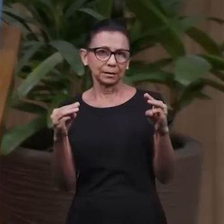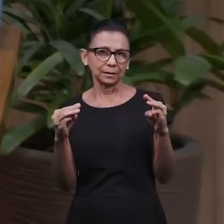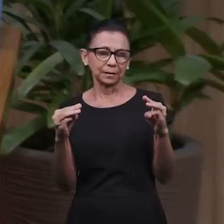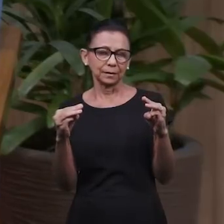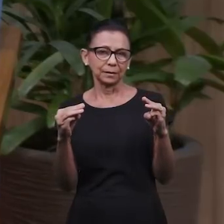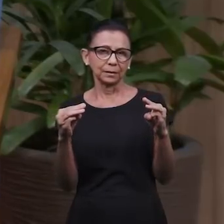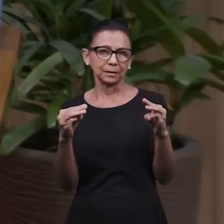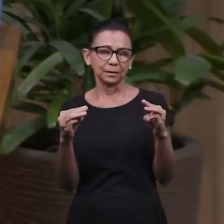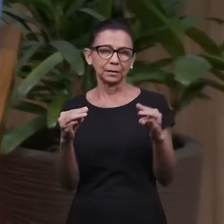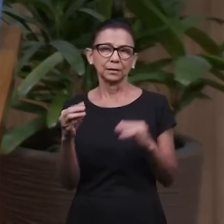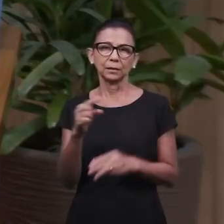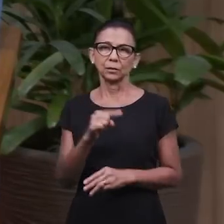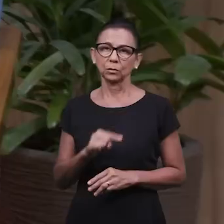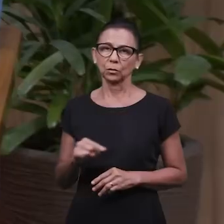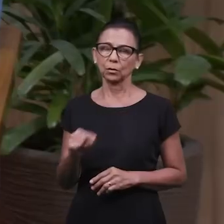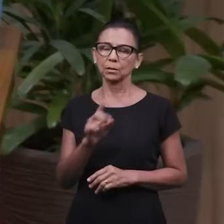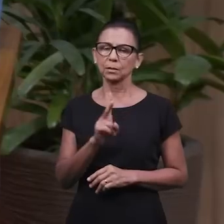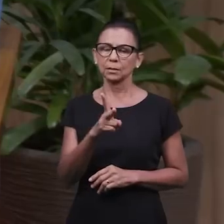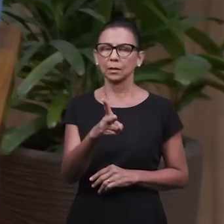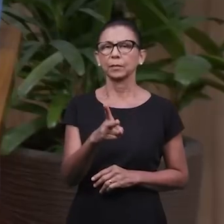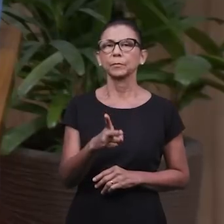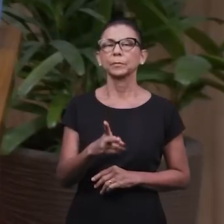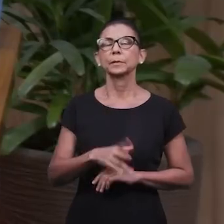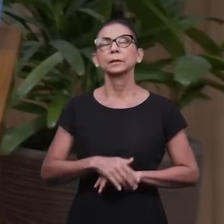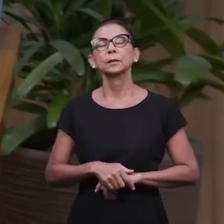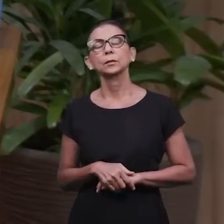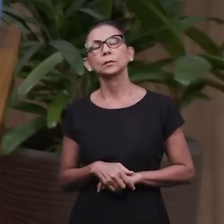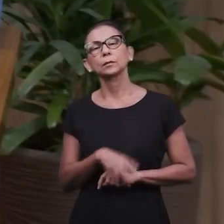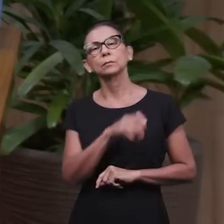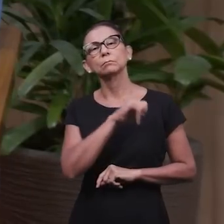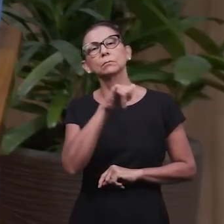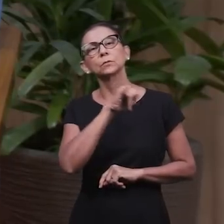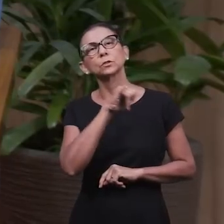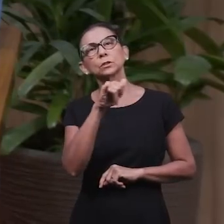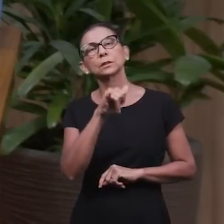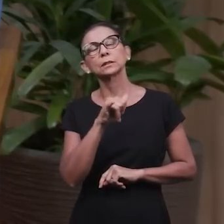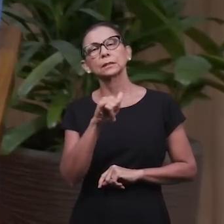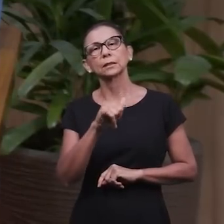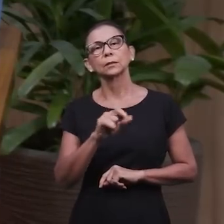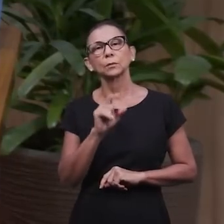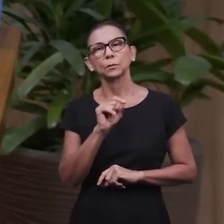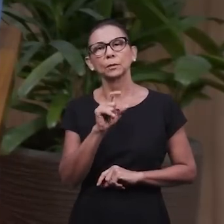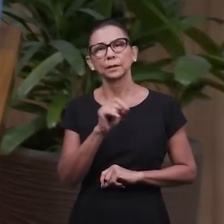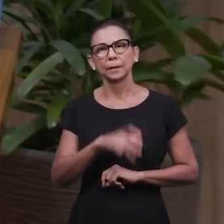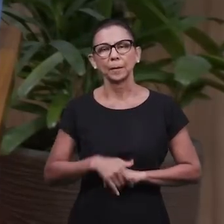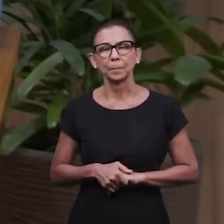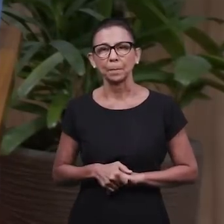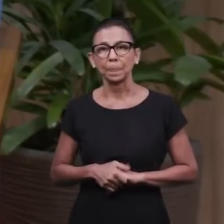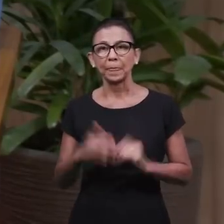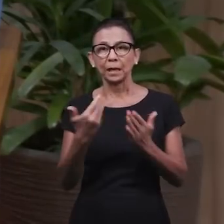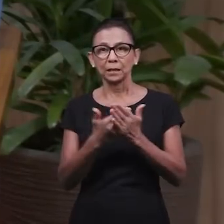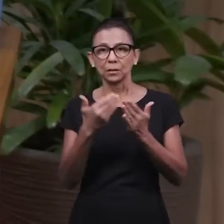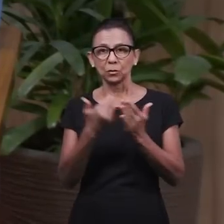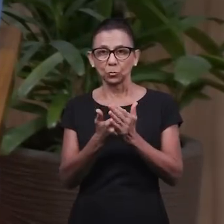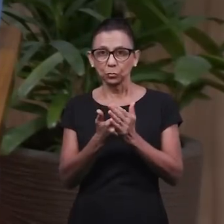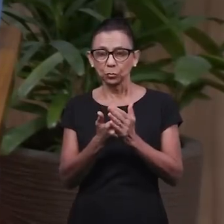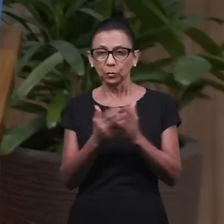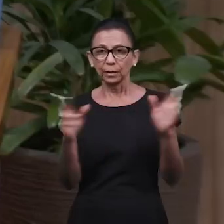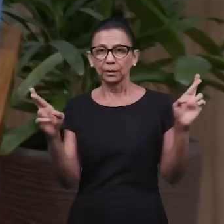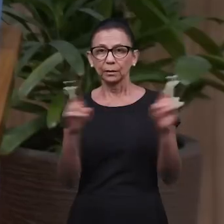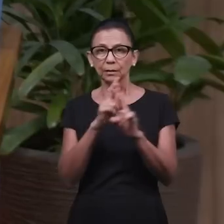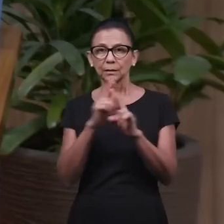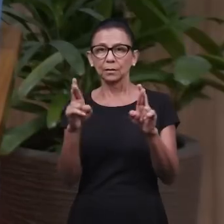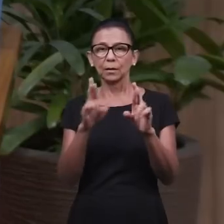faz questão de reafirmar isso, nós tratamos do que foi trazido na última Escola Bíblica Dominical. É um